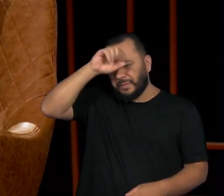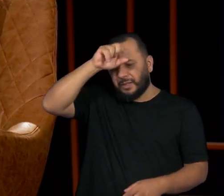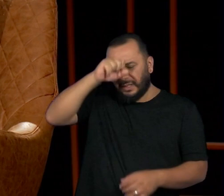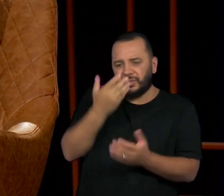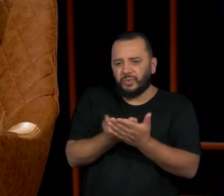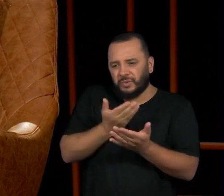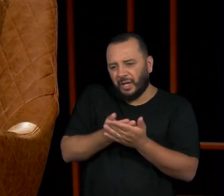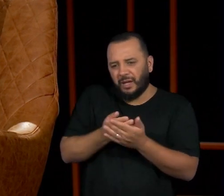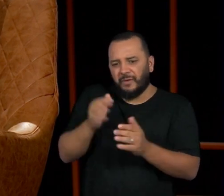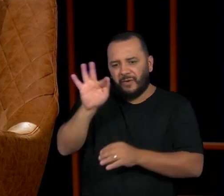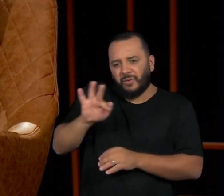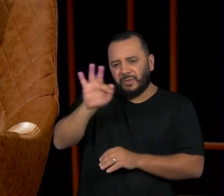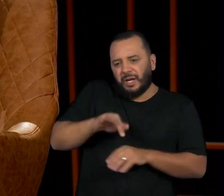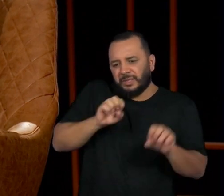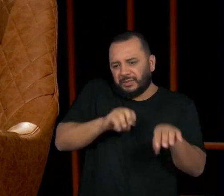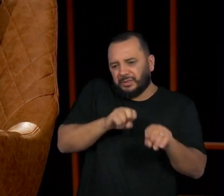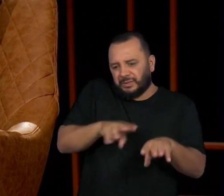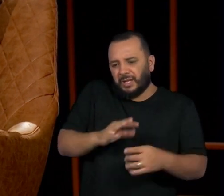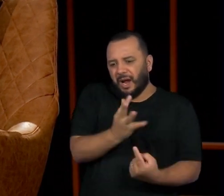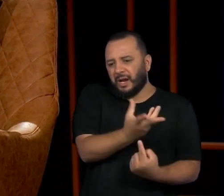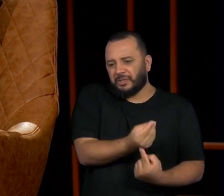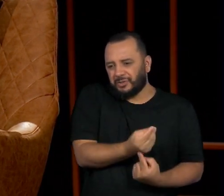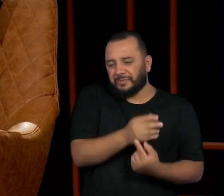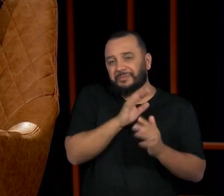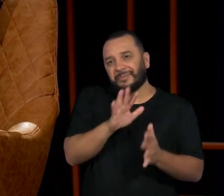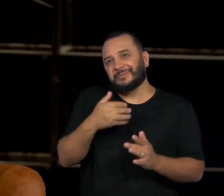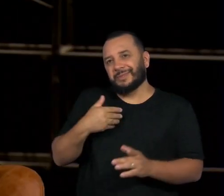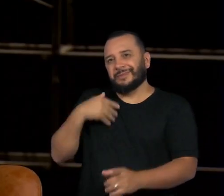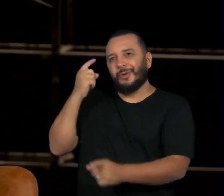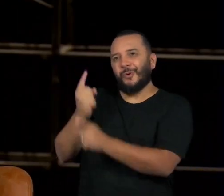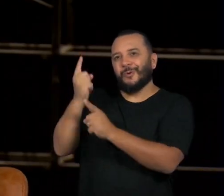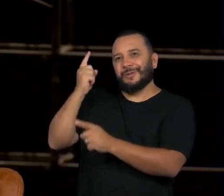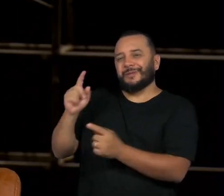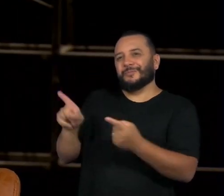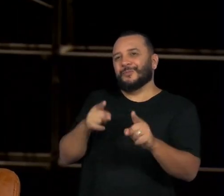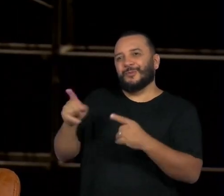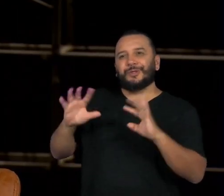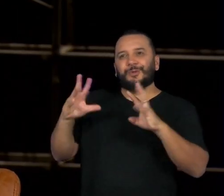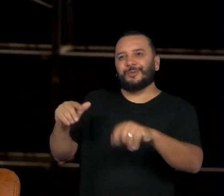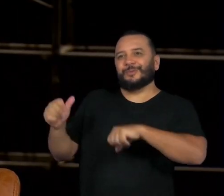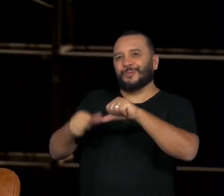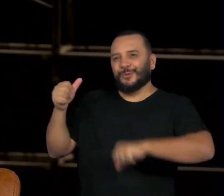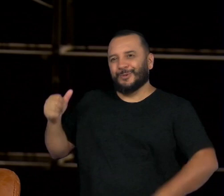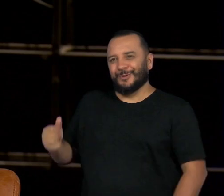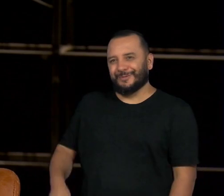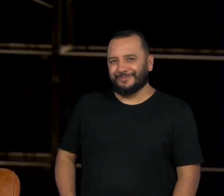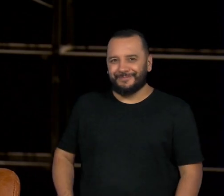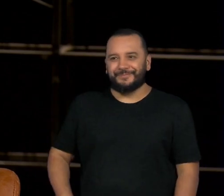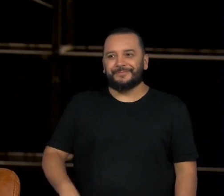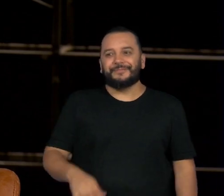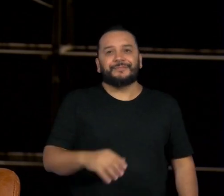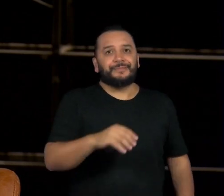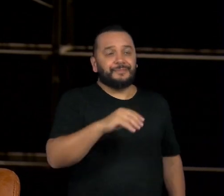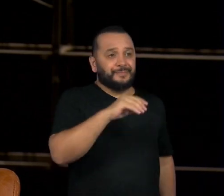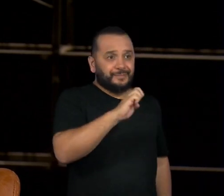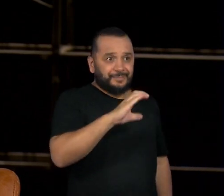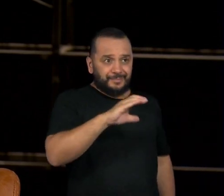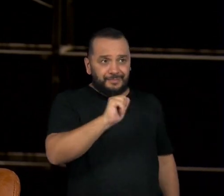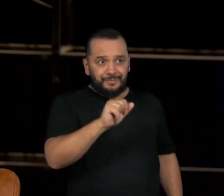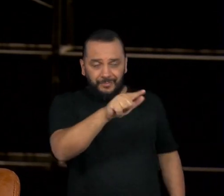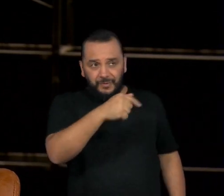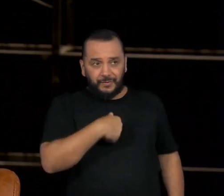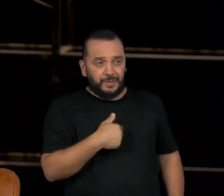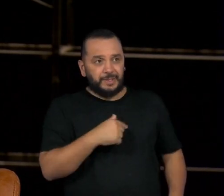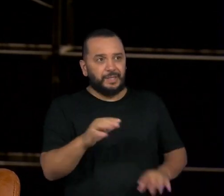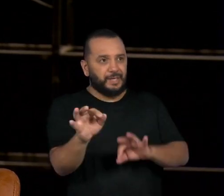isso. Só que aí eu descobri a música e tudo mudou. Lá na ECA você resolveu produzir um show, bancou